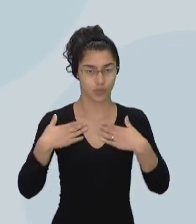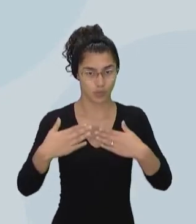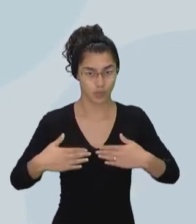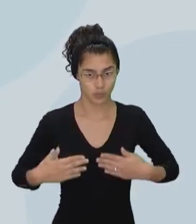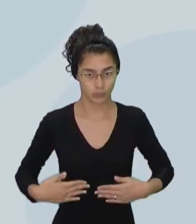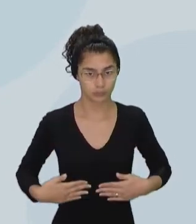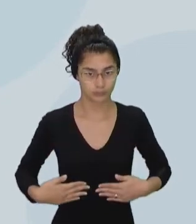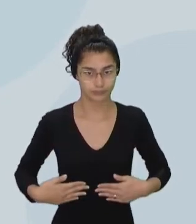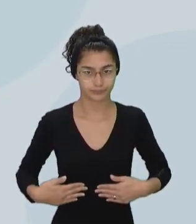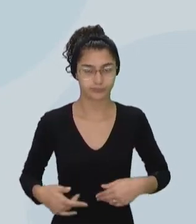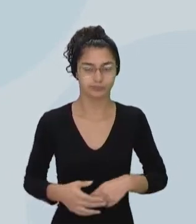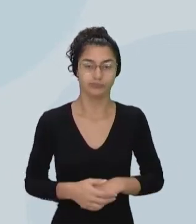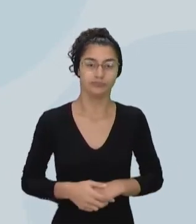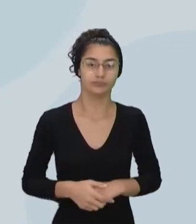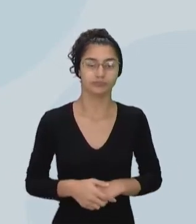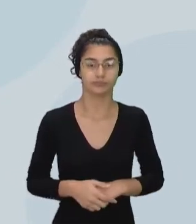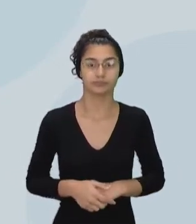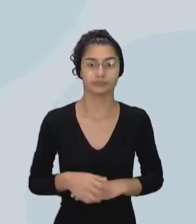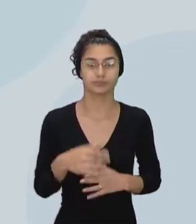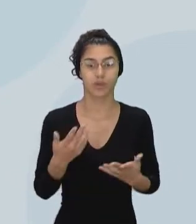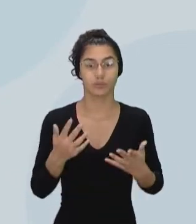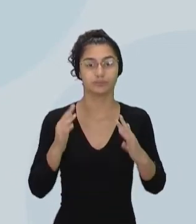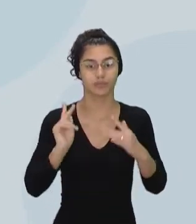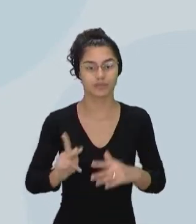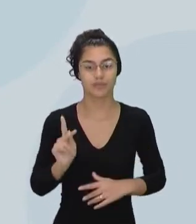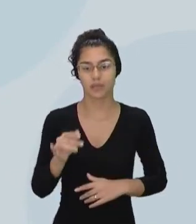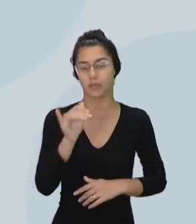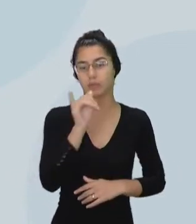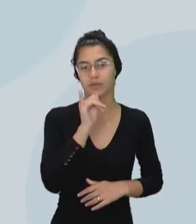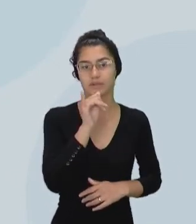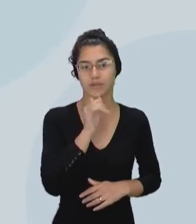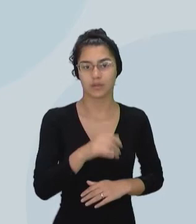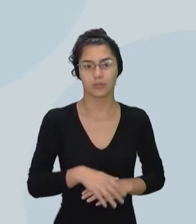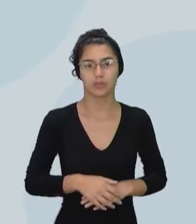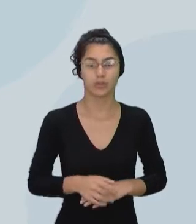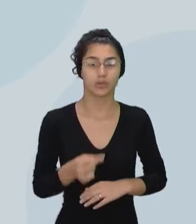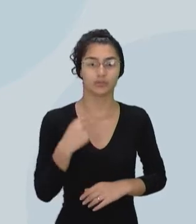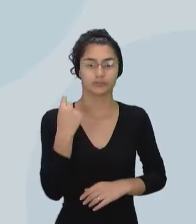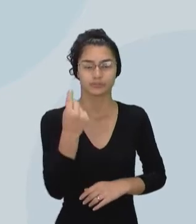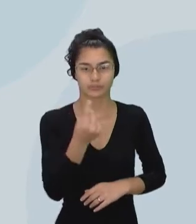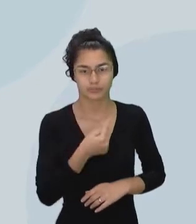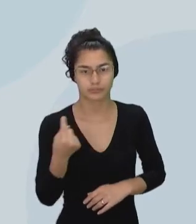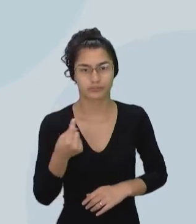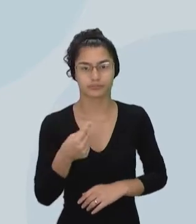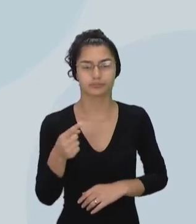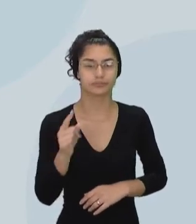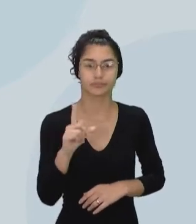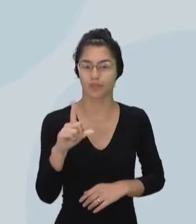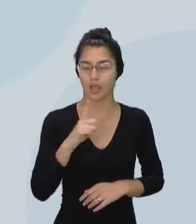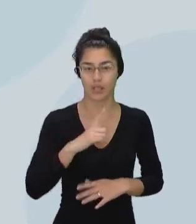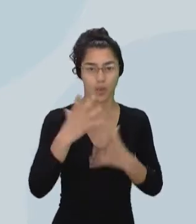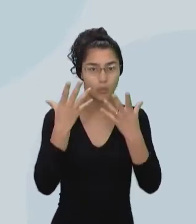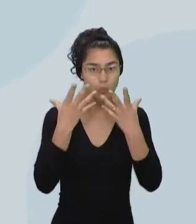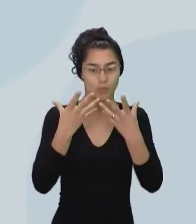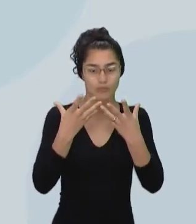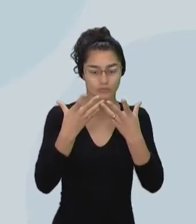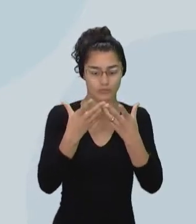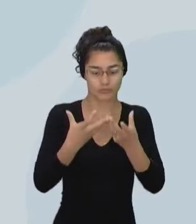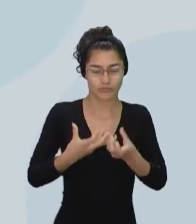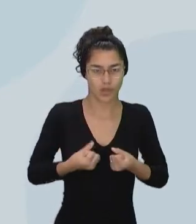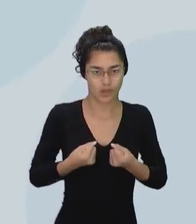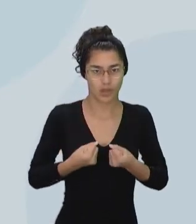seu metabolismo. Então, toda vez, por exemplo, que a gente não adquire